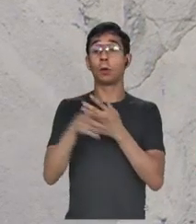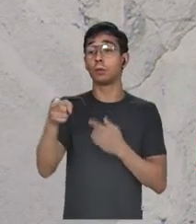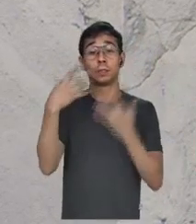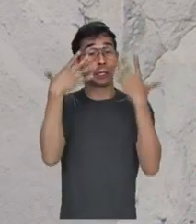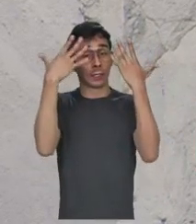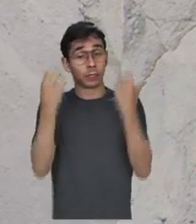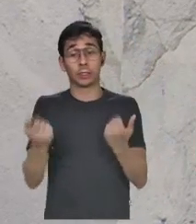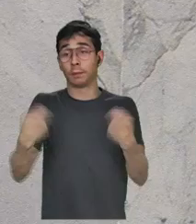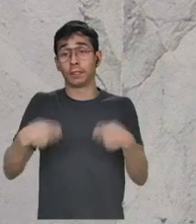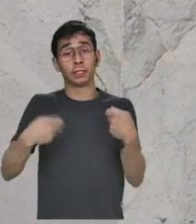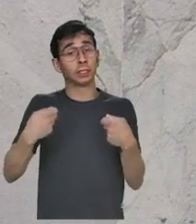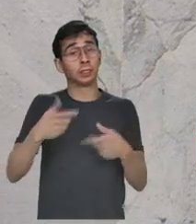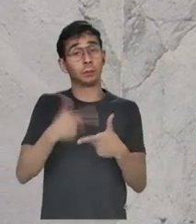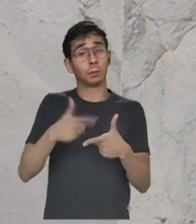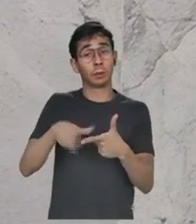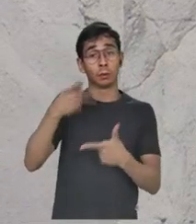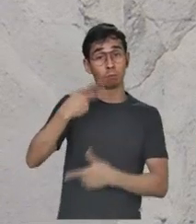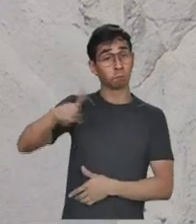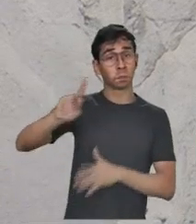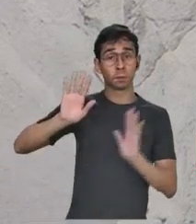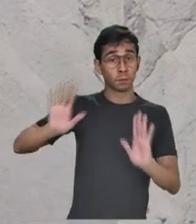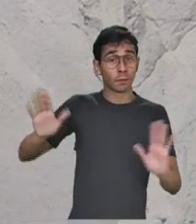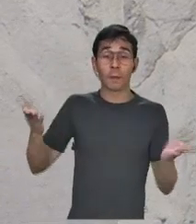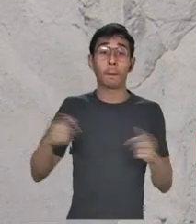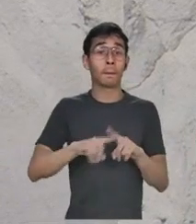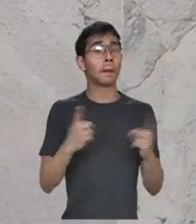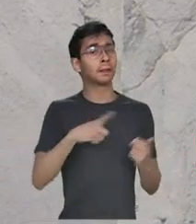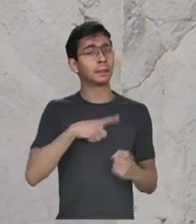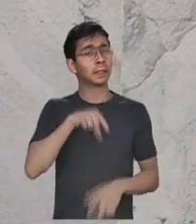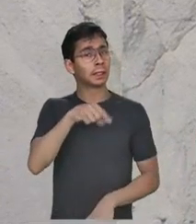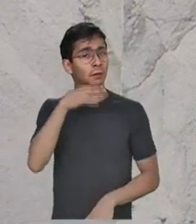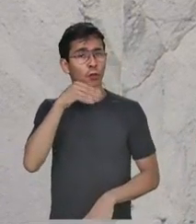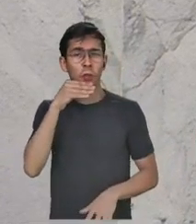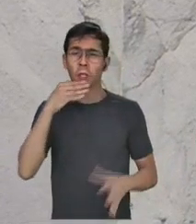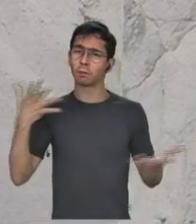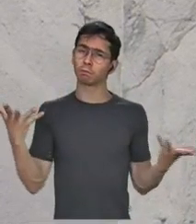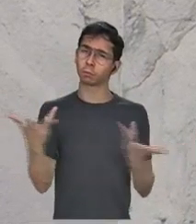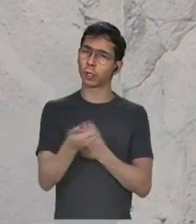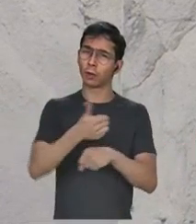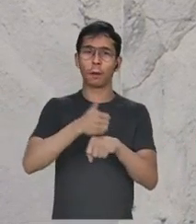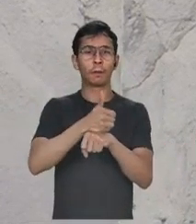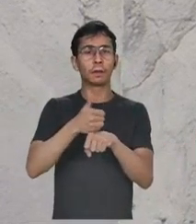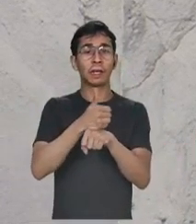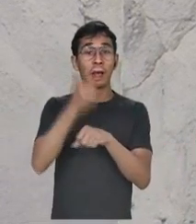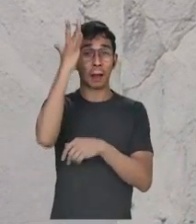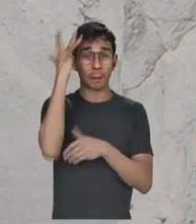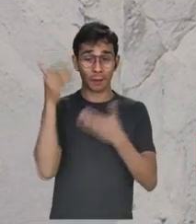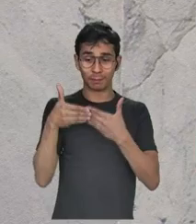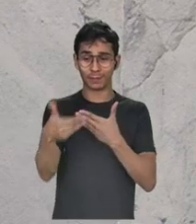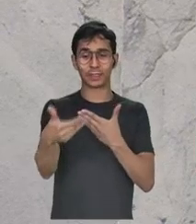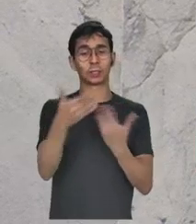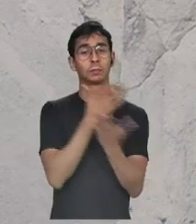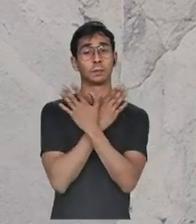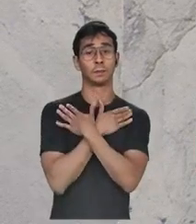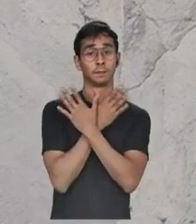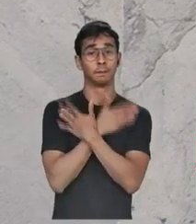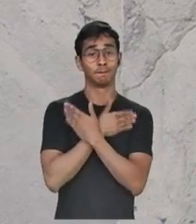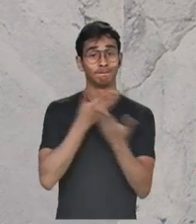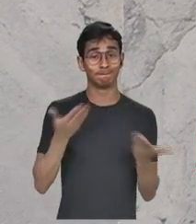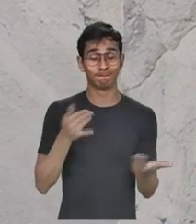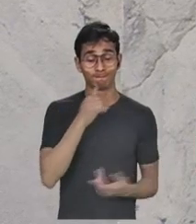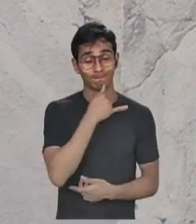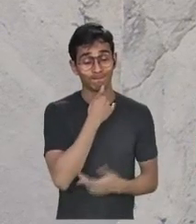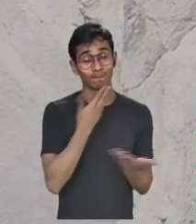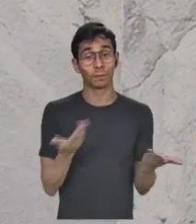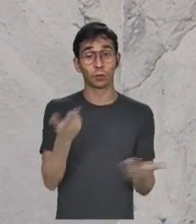e nós temos aí excelentes profissionais que a partir de amanhã estarão desempregados então eu faço aqui mais uma vez um apelo